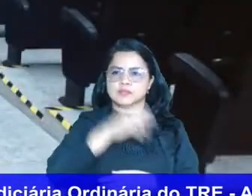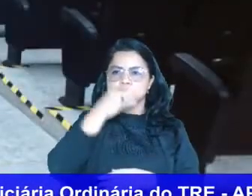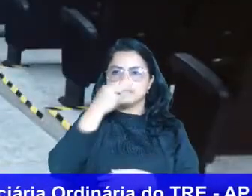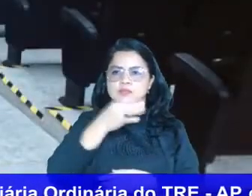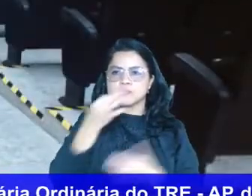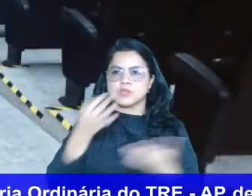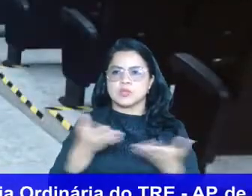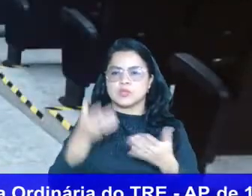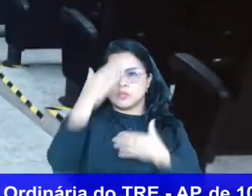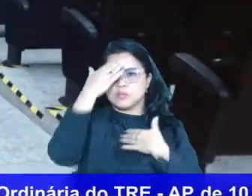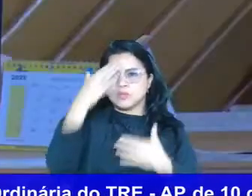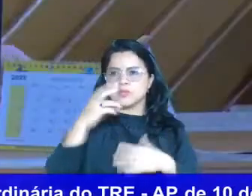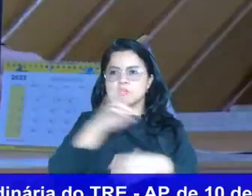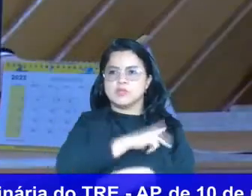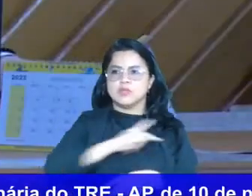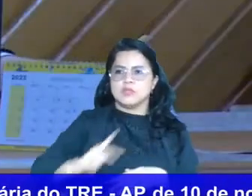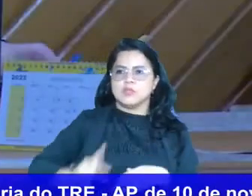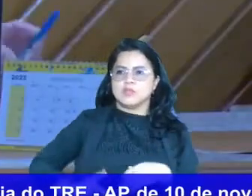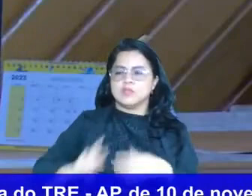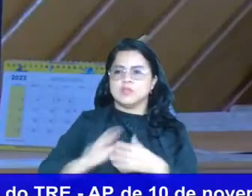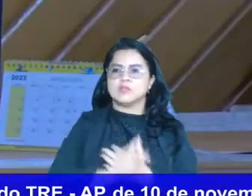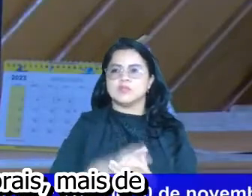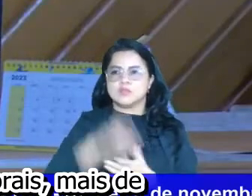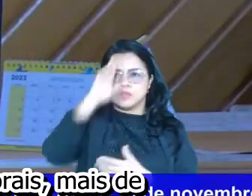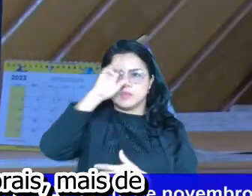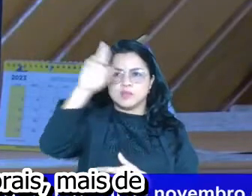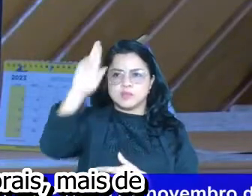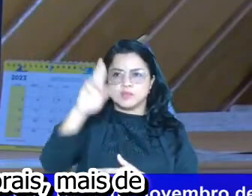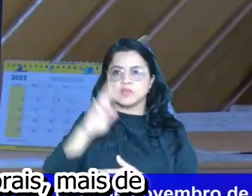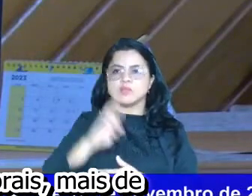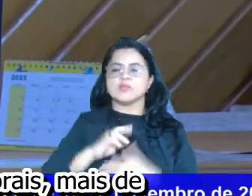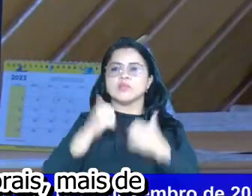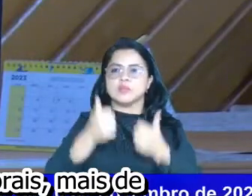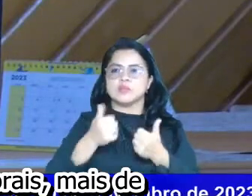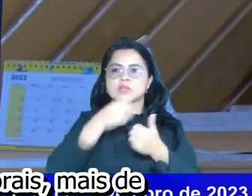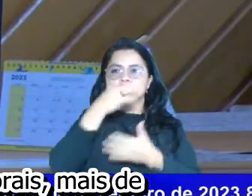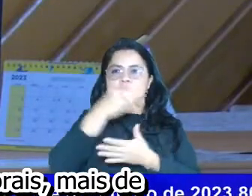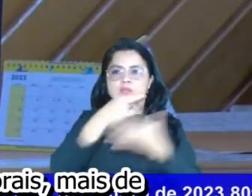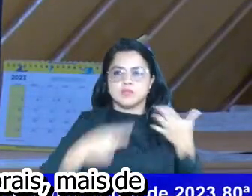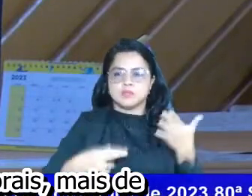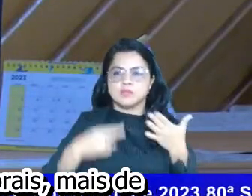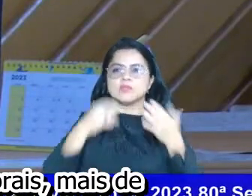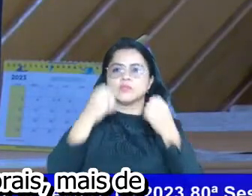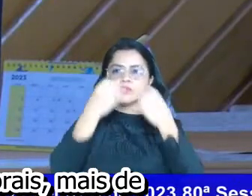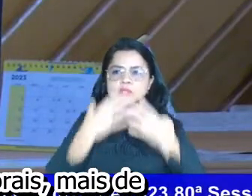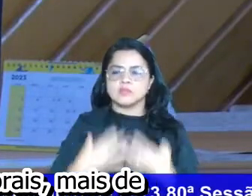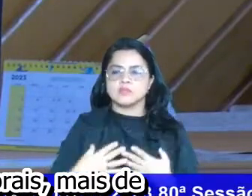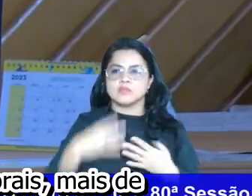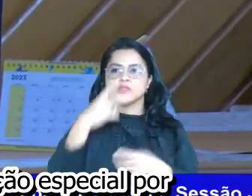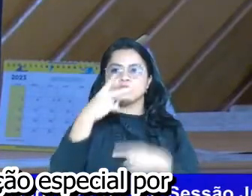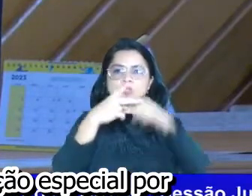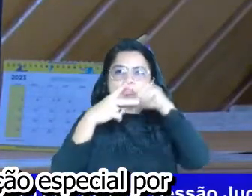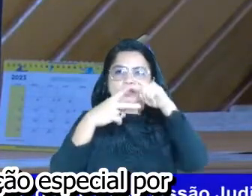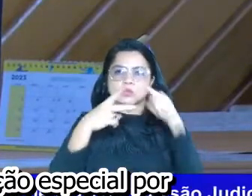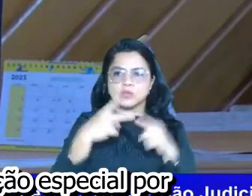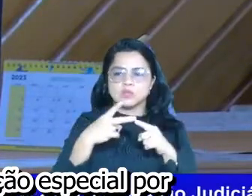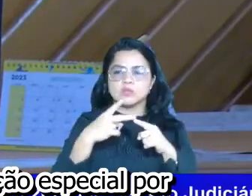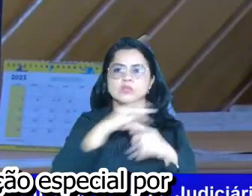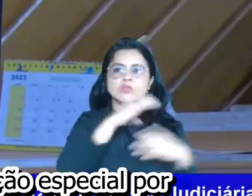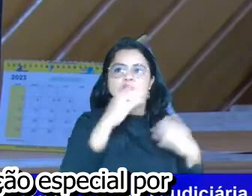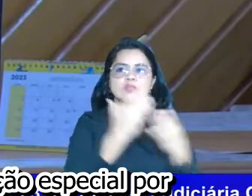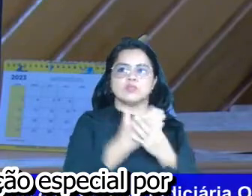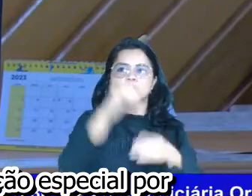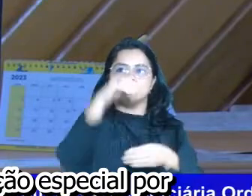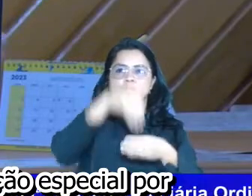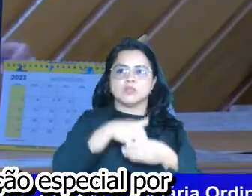João. Obrigado, presidente. Excelências, conforme bem relatado pelo relator, são 2 ações eleitorais, uma AIS por abuso de